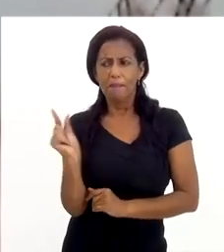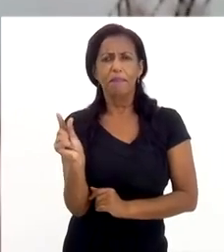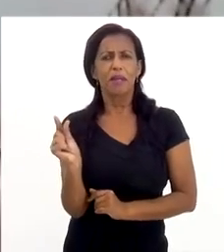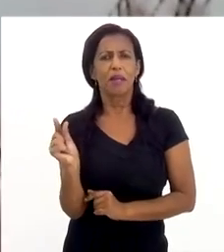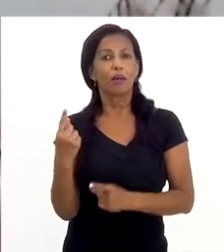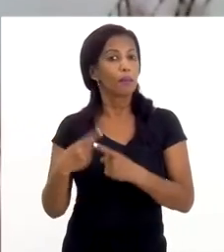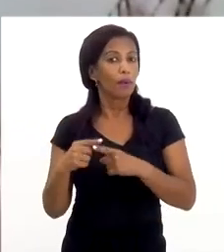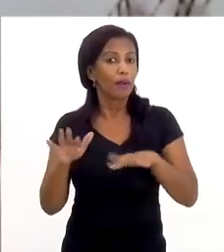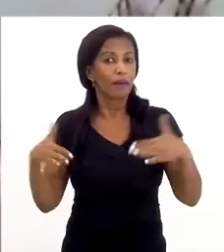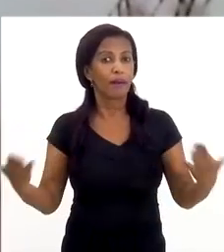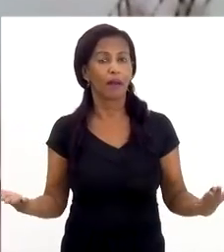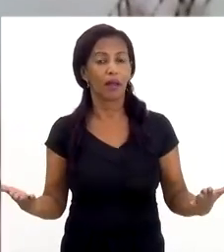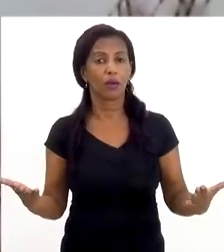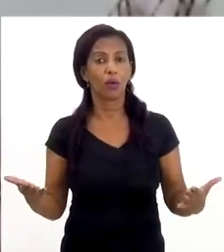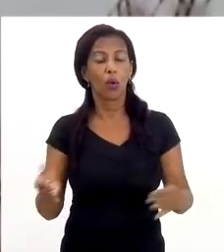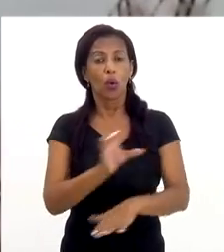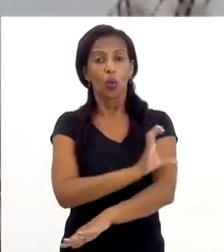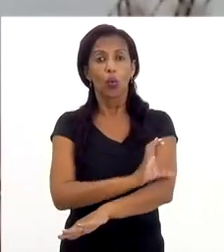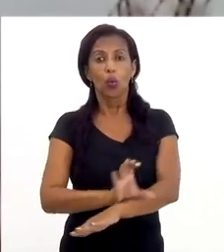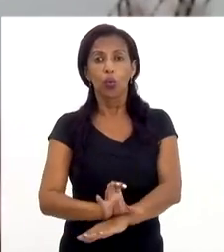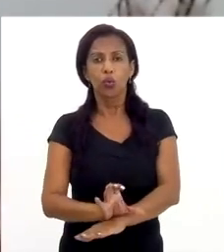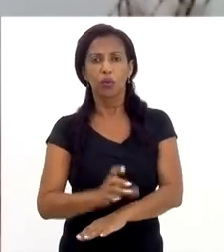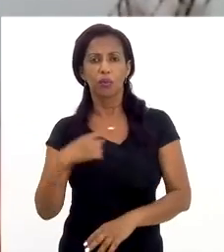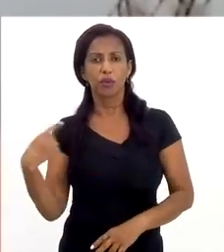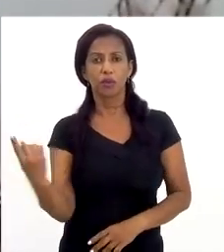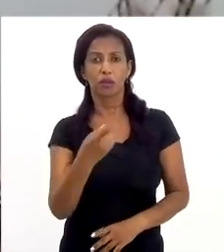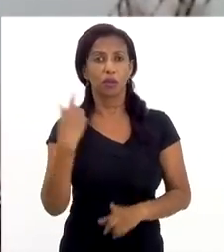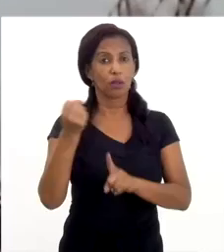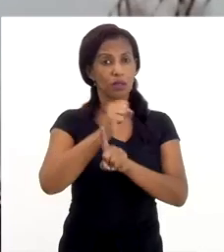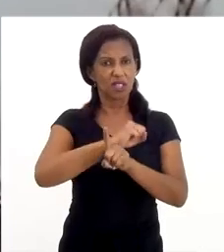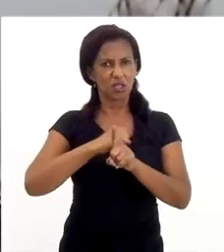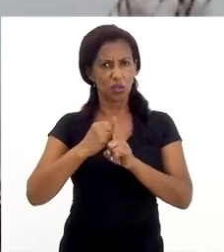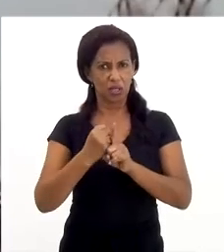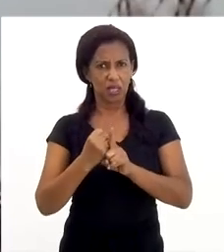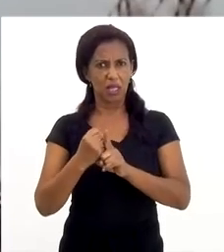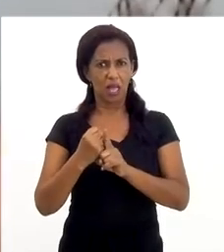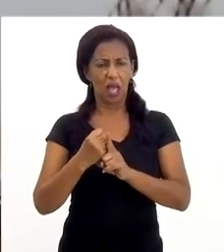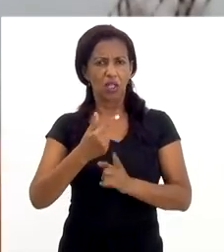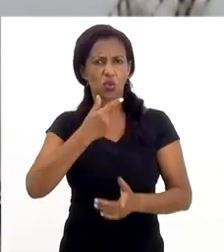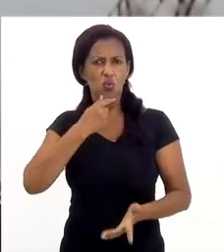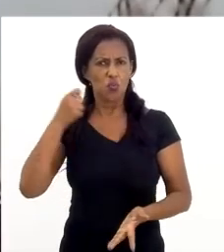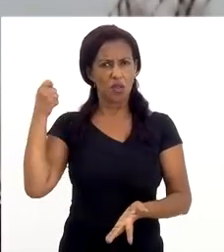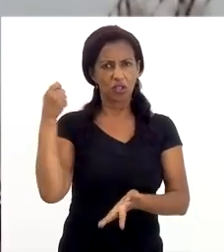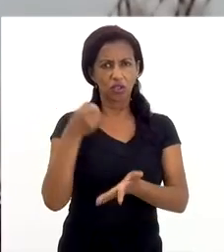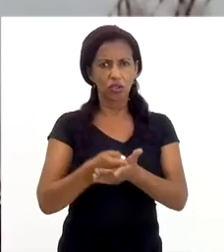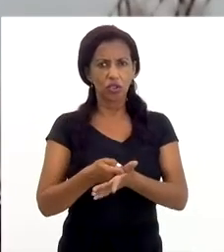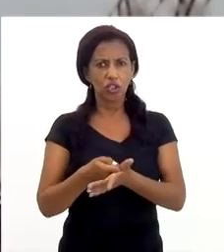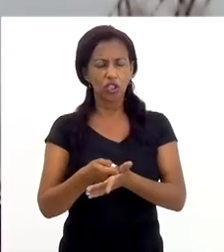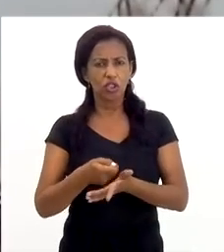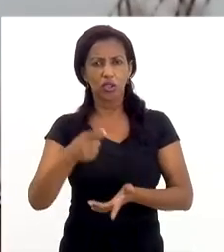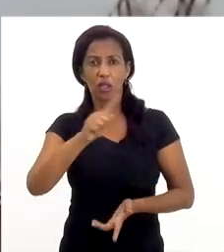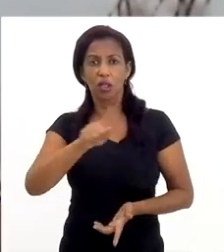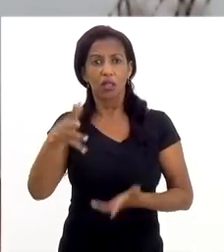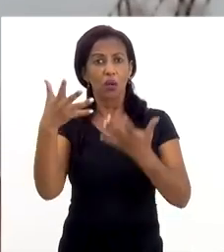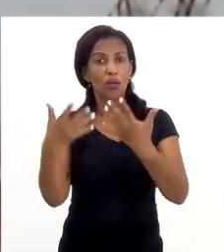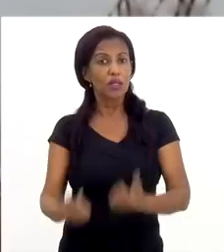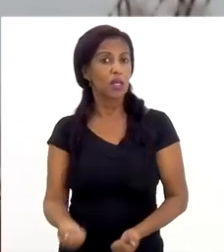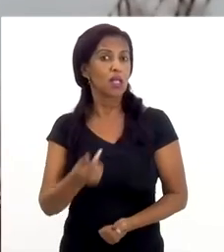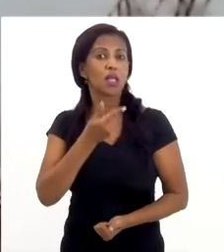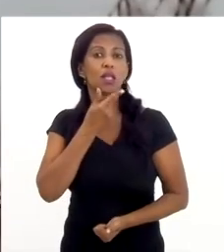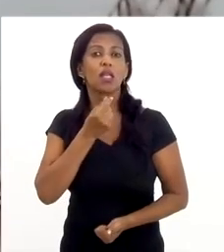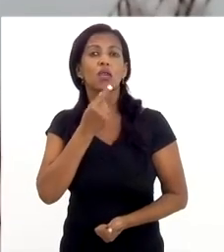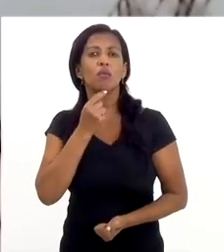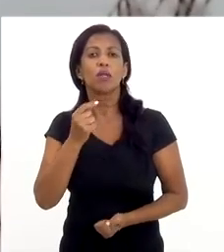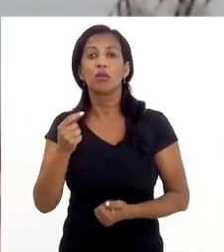número pequeno deles porque o Óbvio culturalmente na nossa sociedade machista esse patriarcado